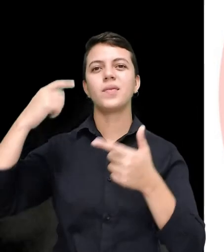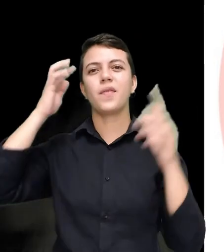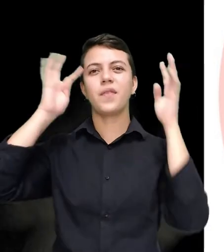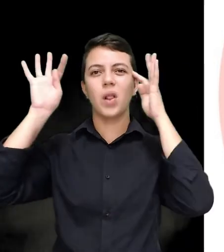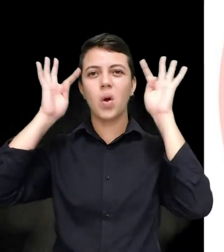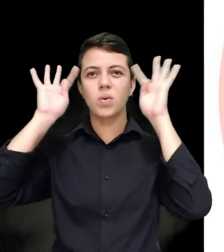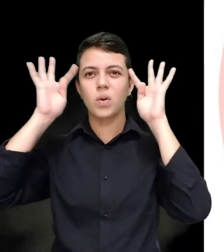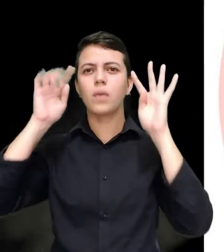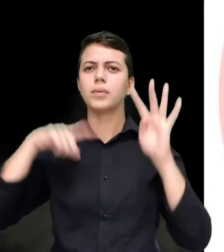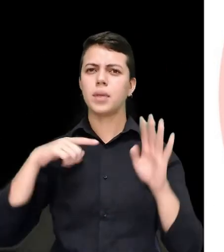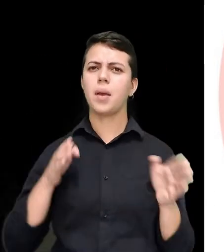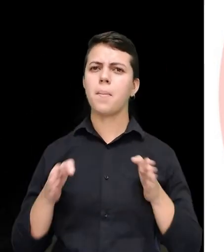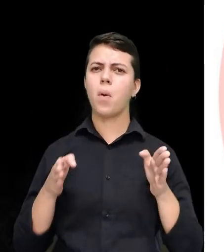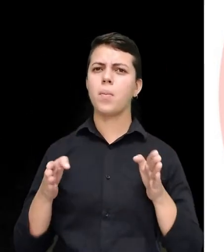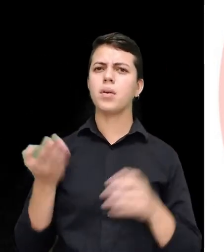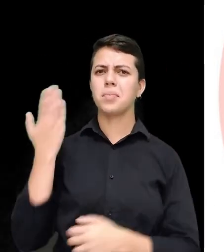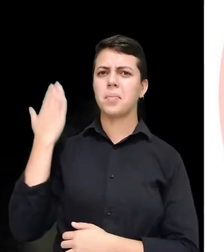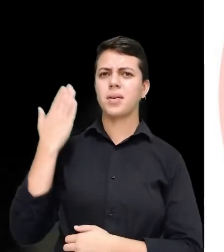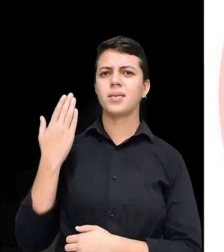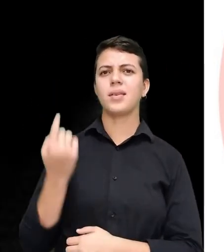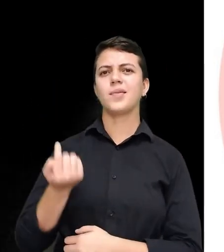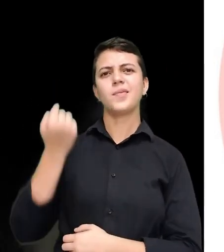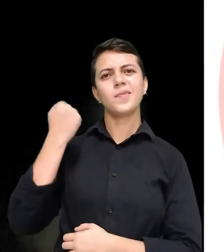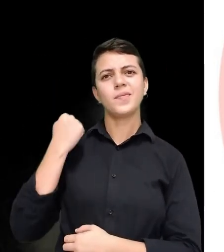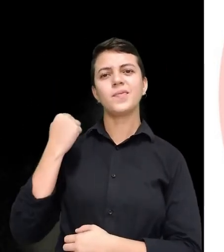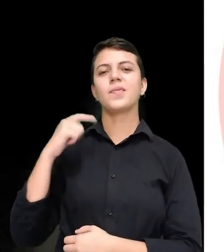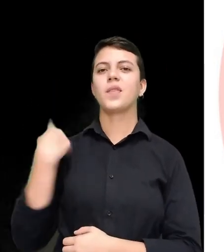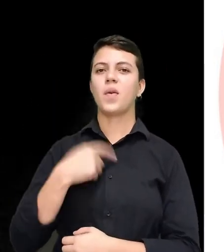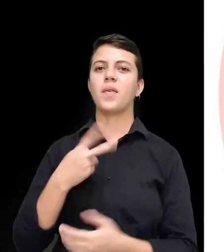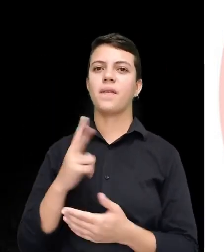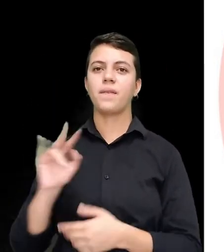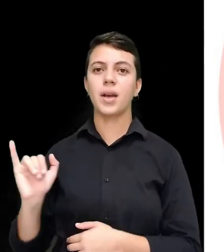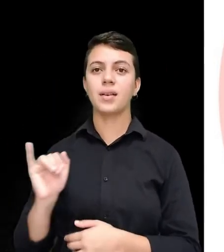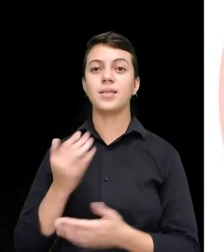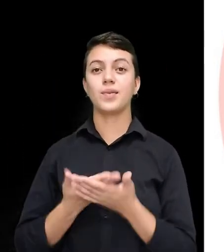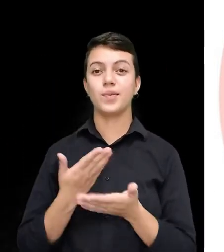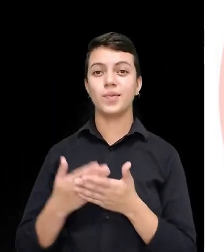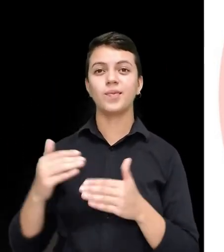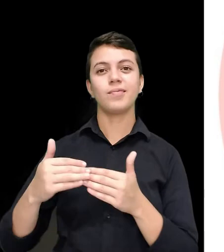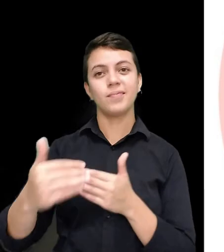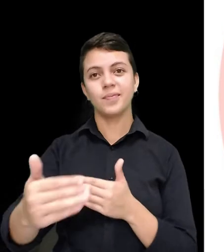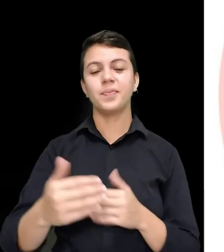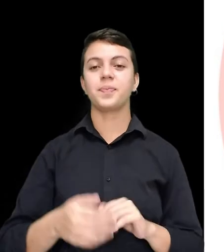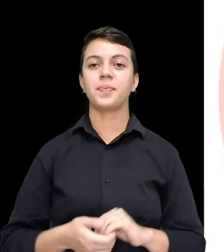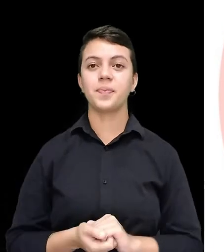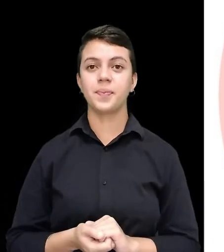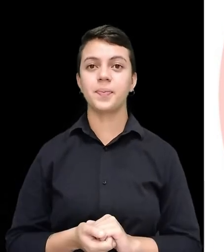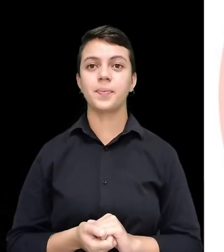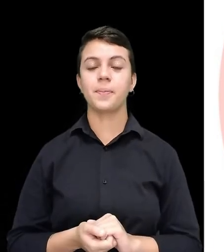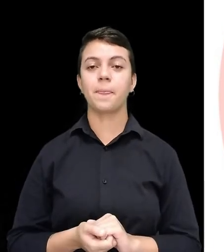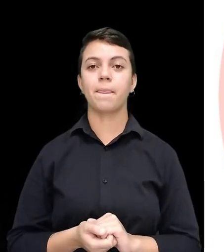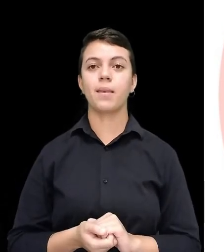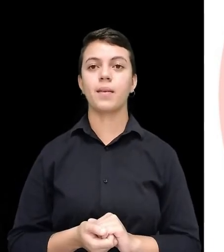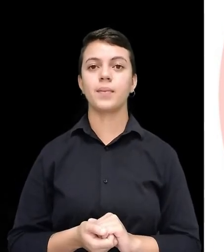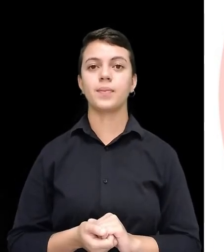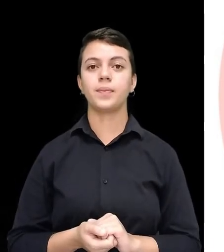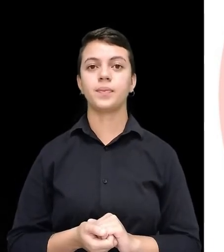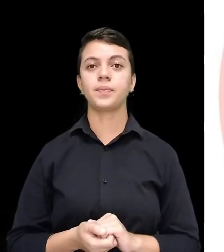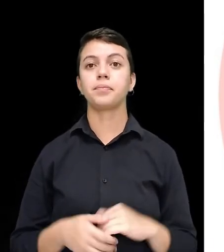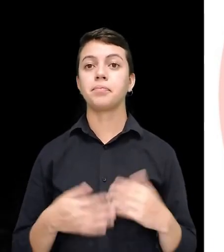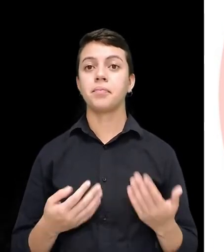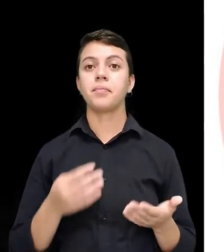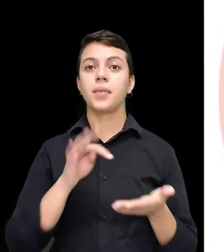momento histórico, como a gente vai perceber ao longo dessa aula. Então, essas tendências pedagógicas,